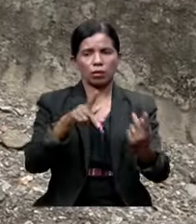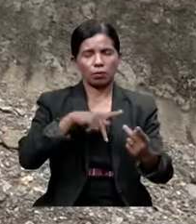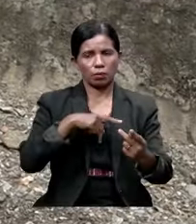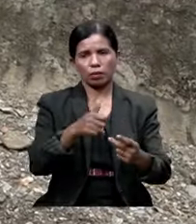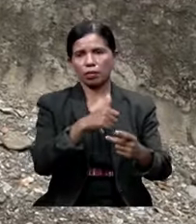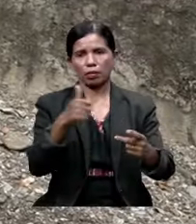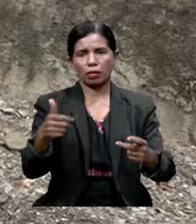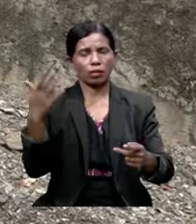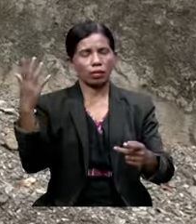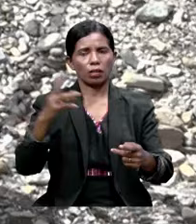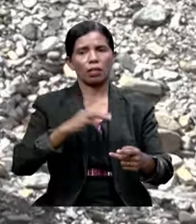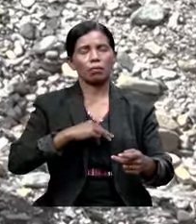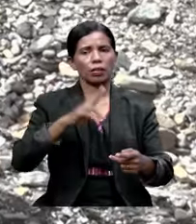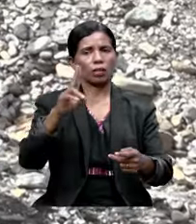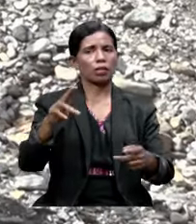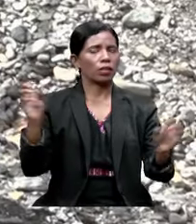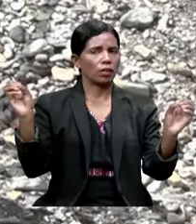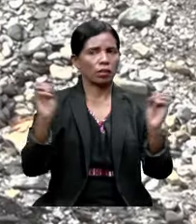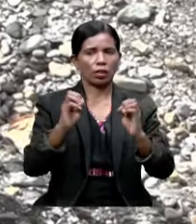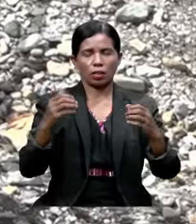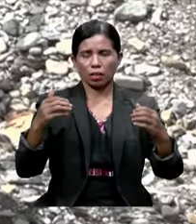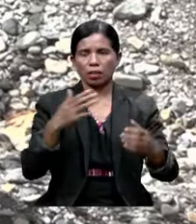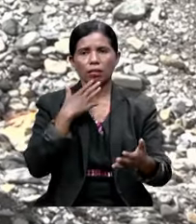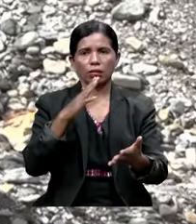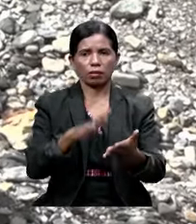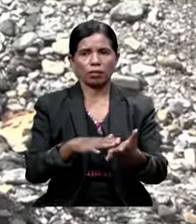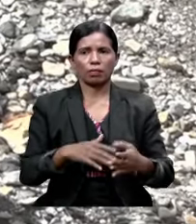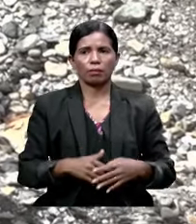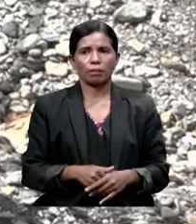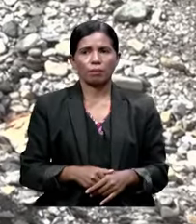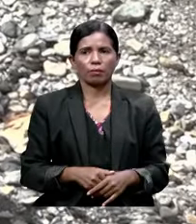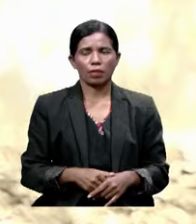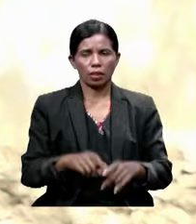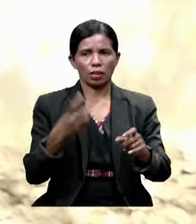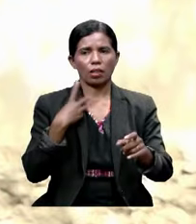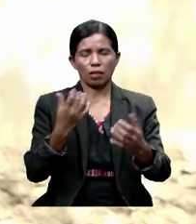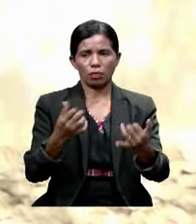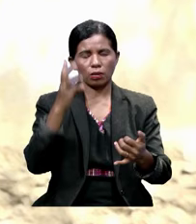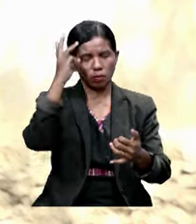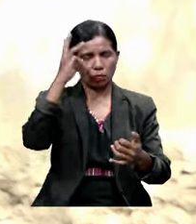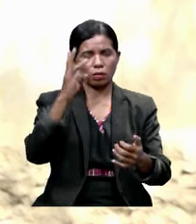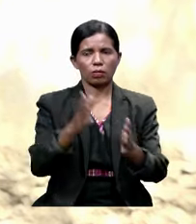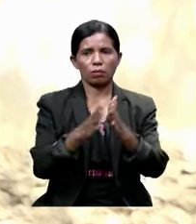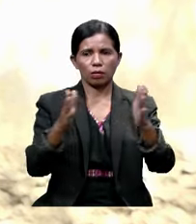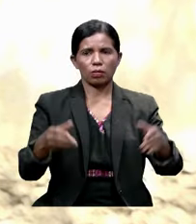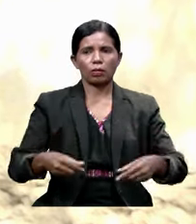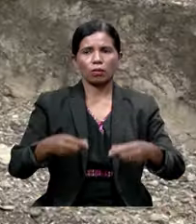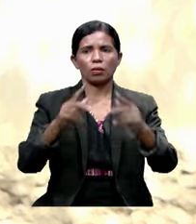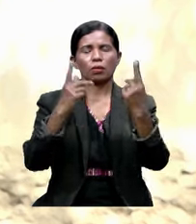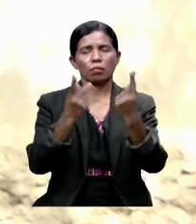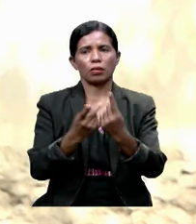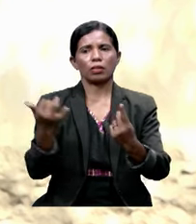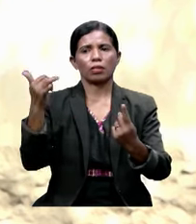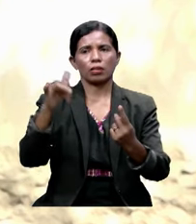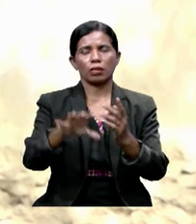balon iha manlewana ne la iha qualidade. Tencera agora mami be preocupação atu foba companhia sira